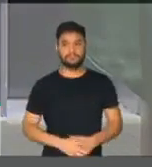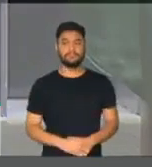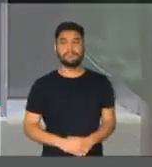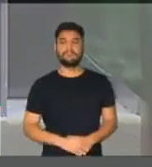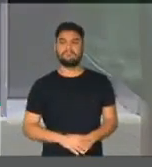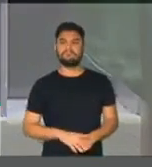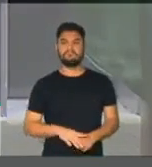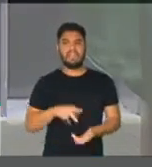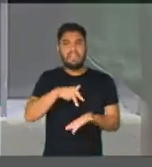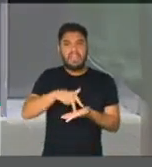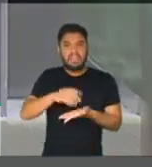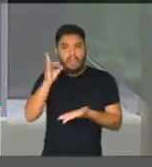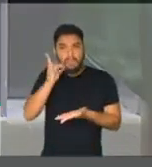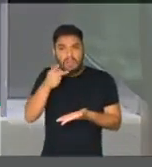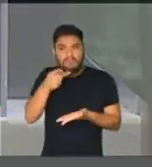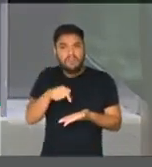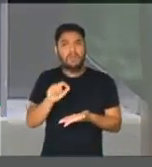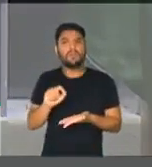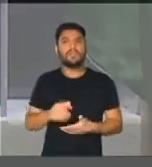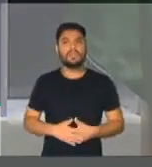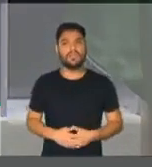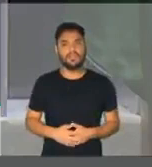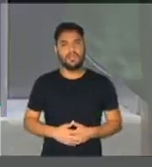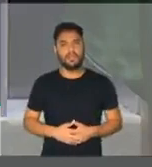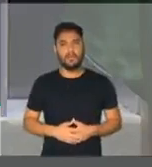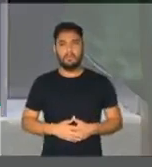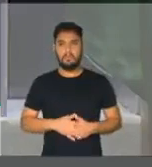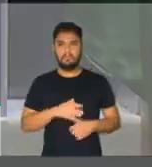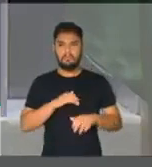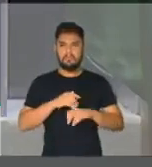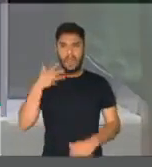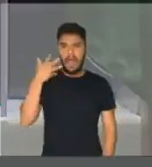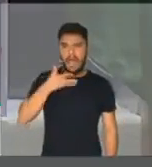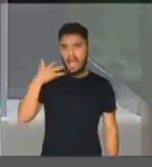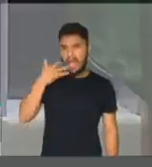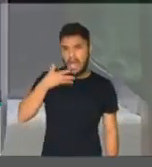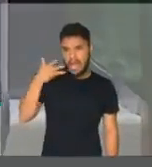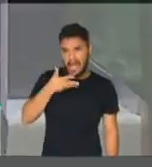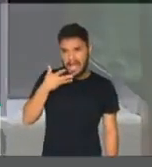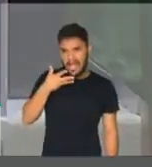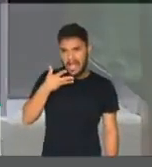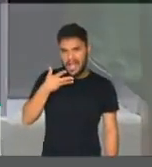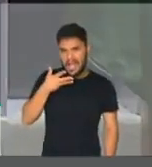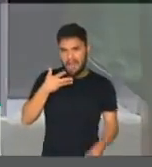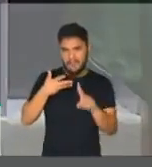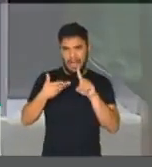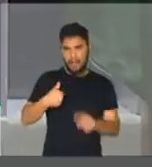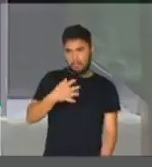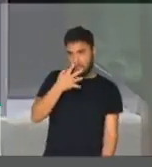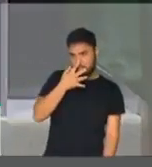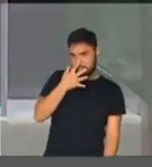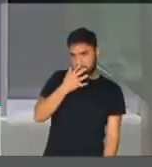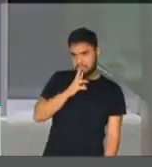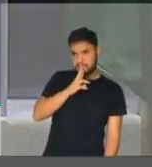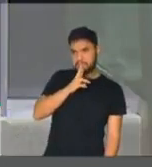E fez aqui uma manifestação que, evidentemente, não pode ficar sem respostas.